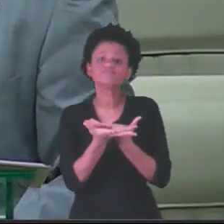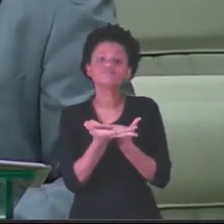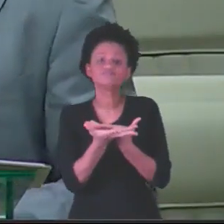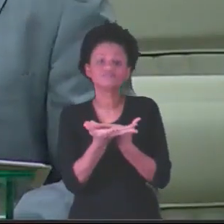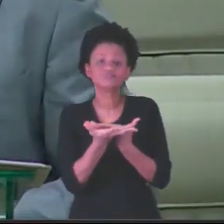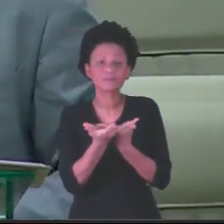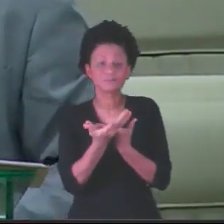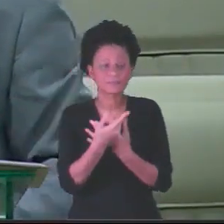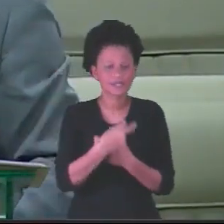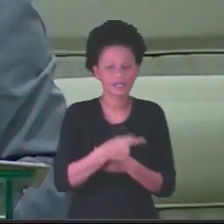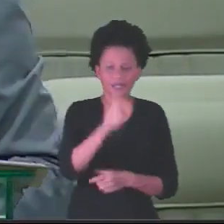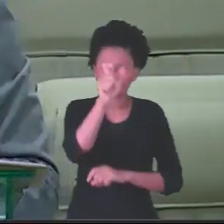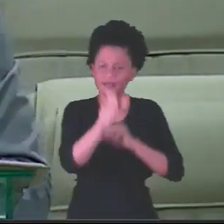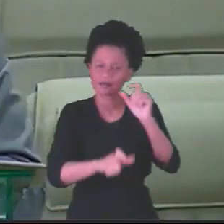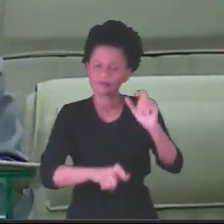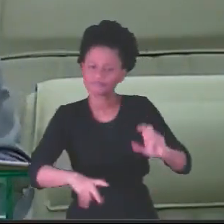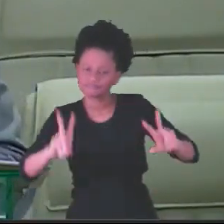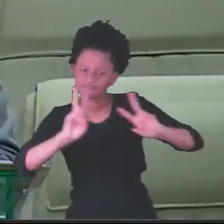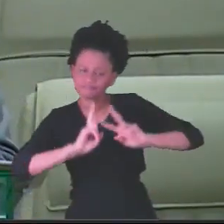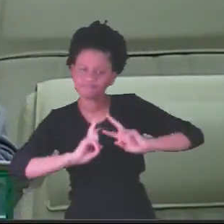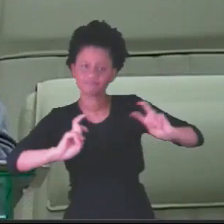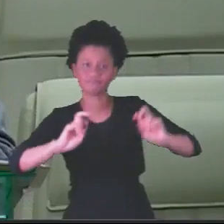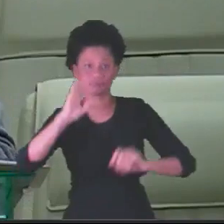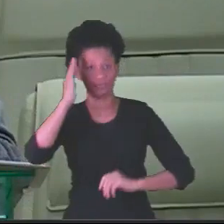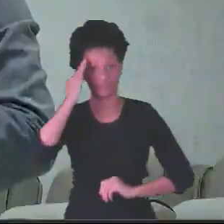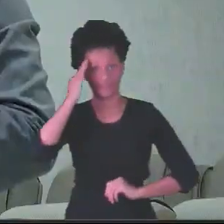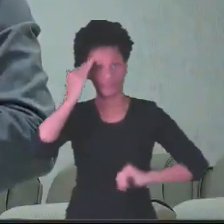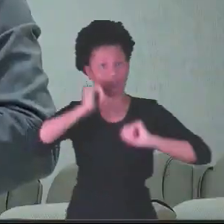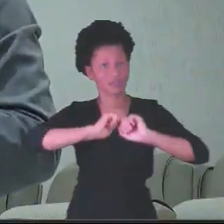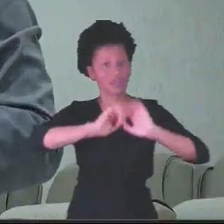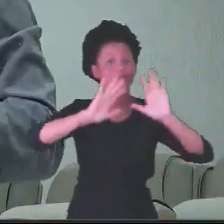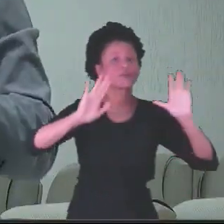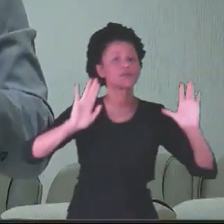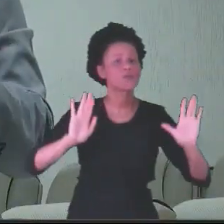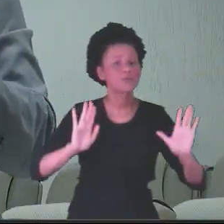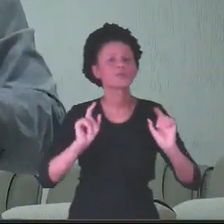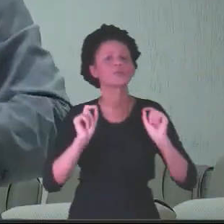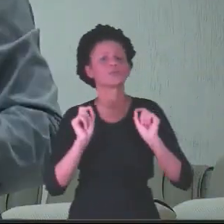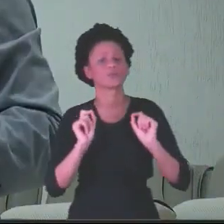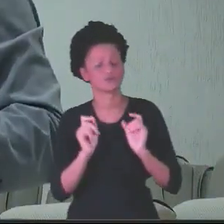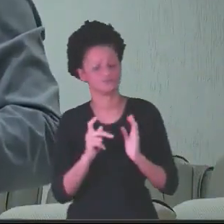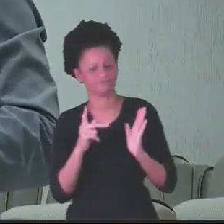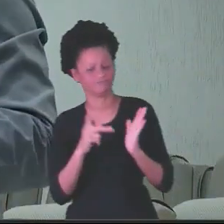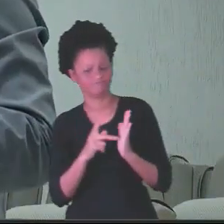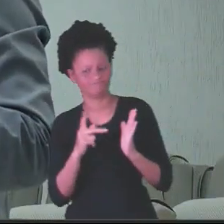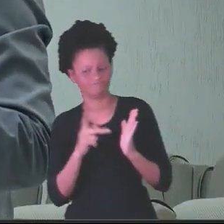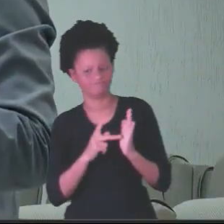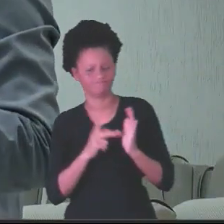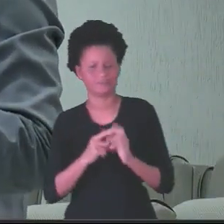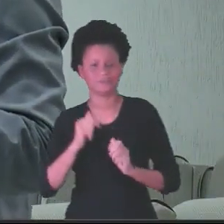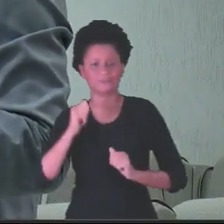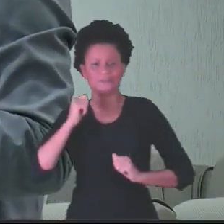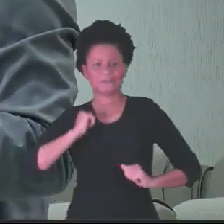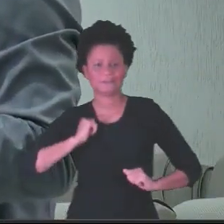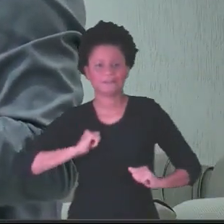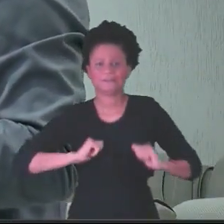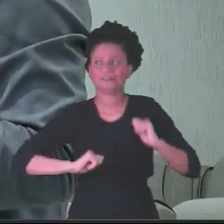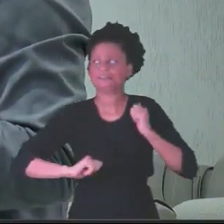e a mente das pessoas é porque na verdade e a distance osu